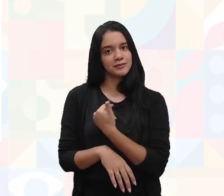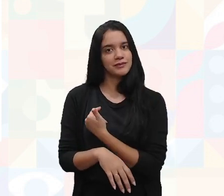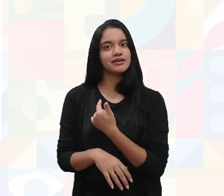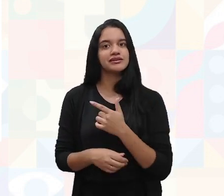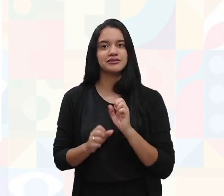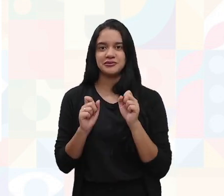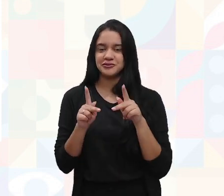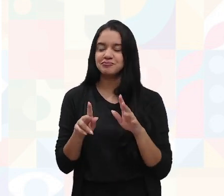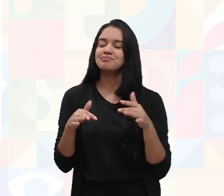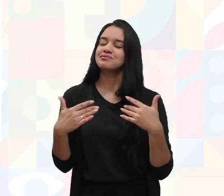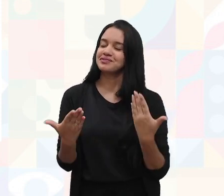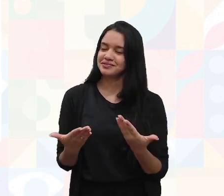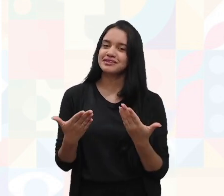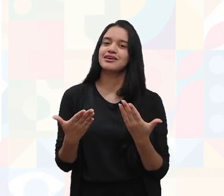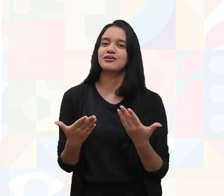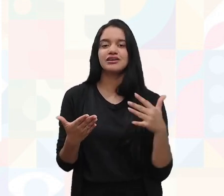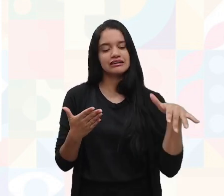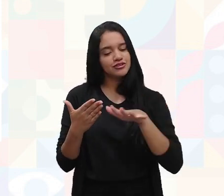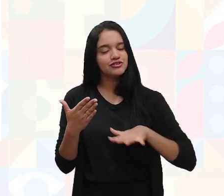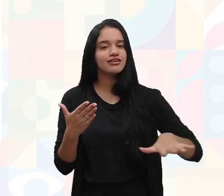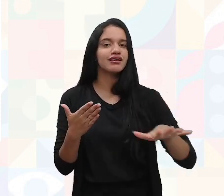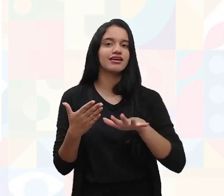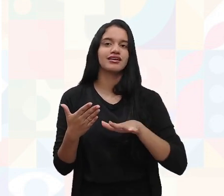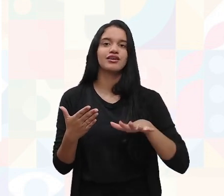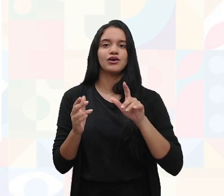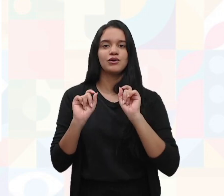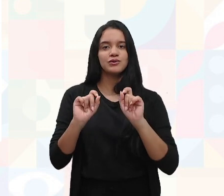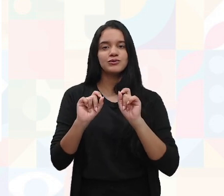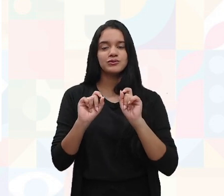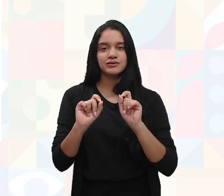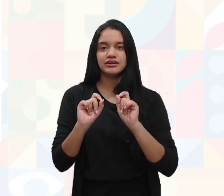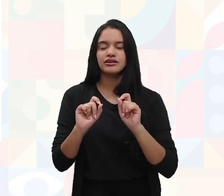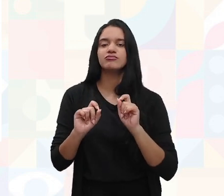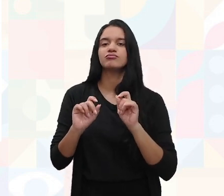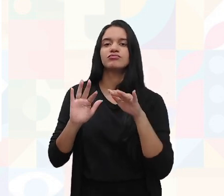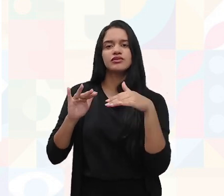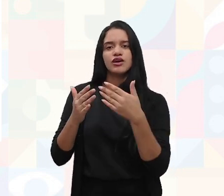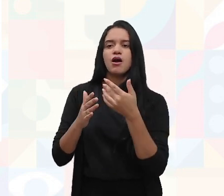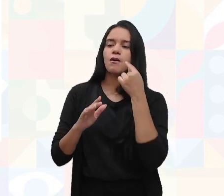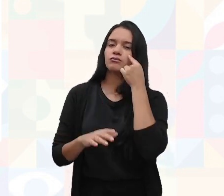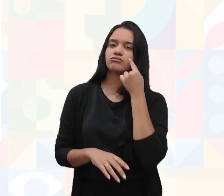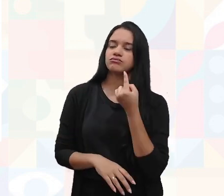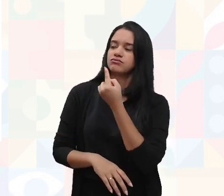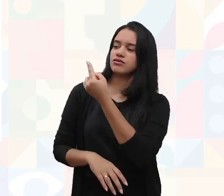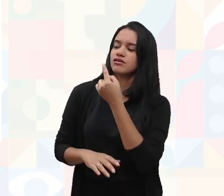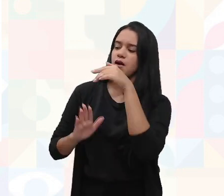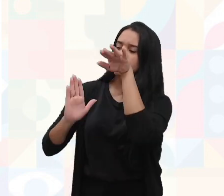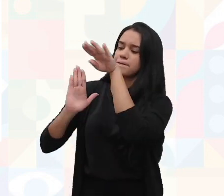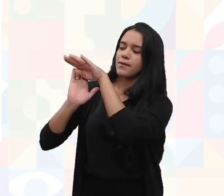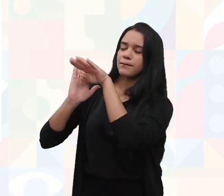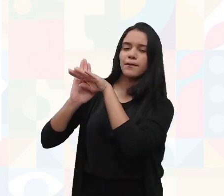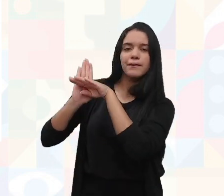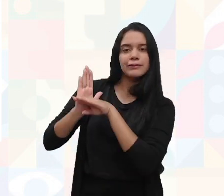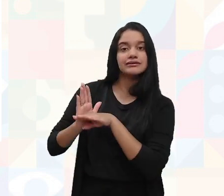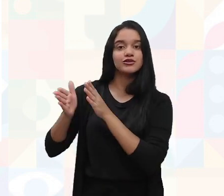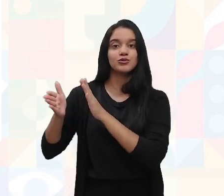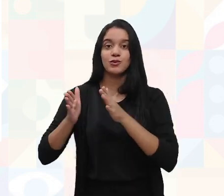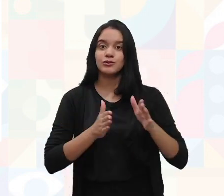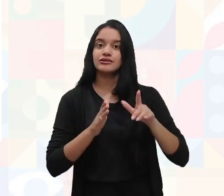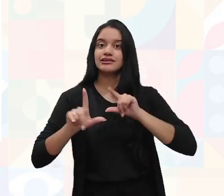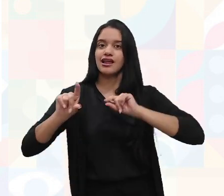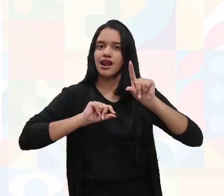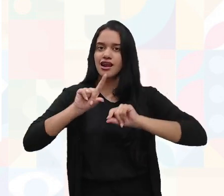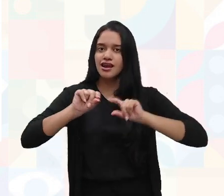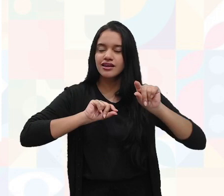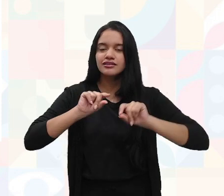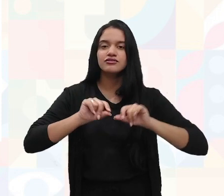isso. Pois bem, então, em geral, esse é o desenho das etapas do processo seletivo. Eu não